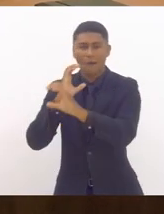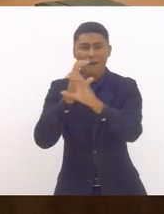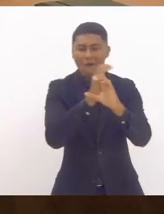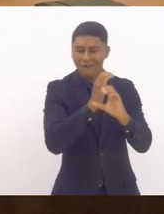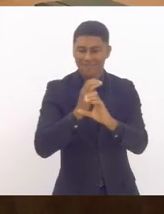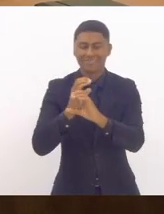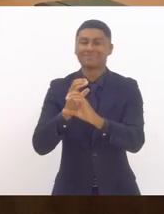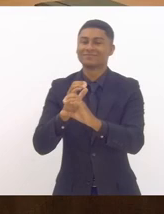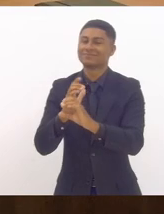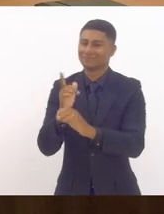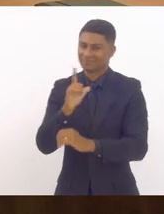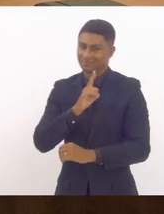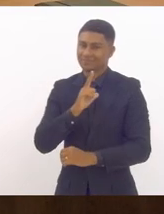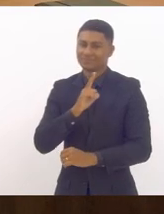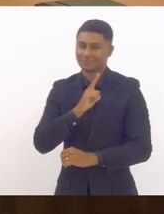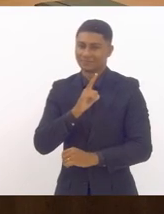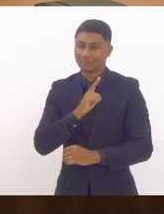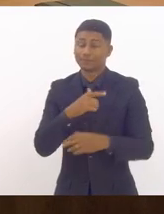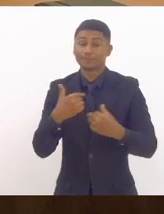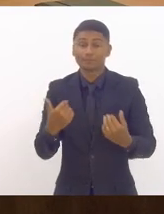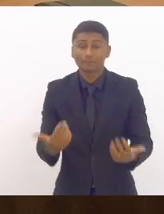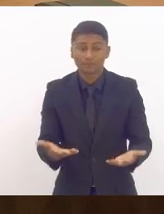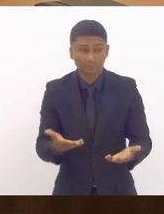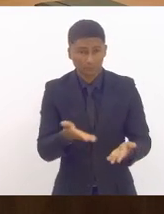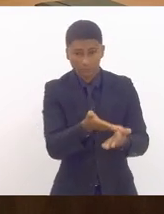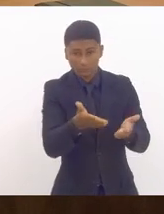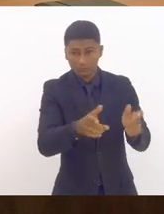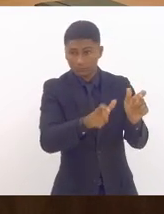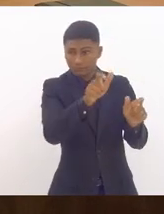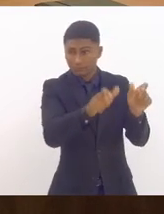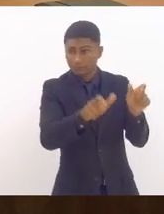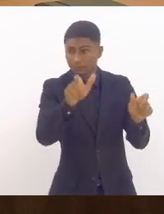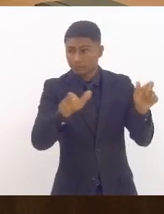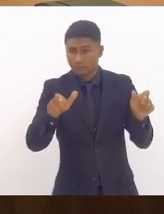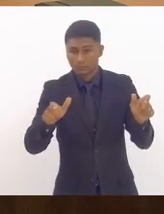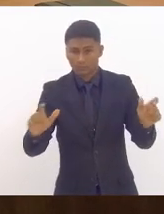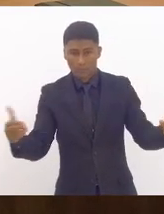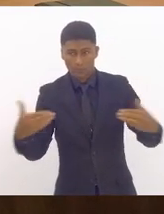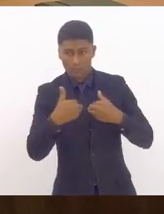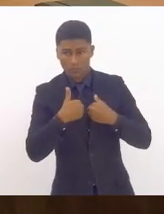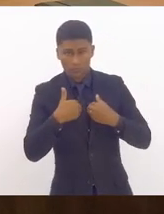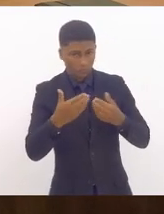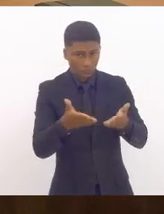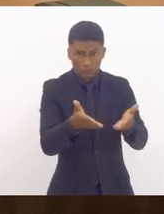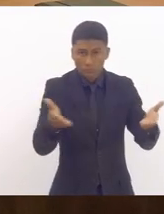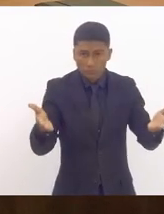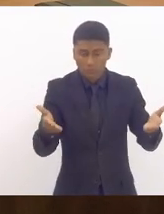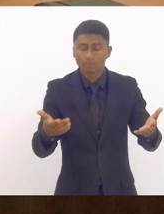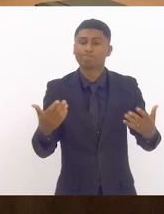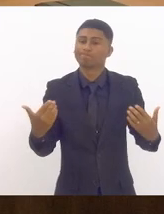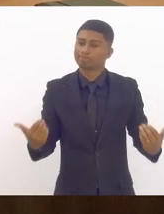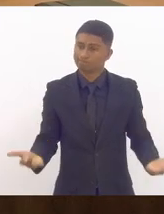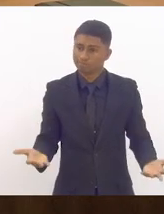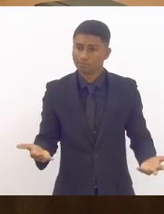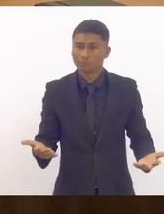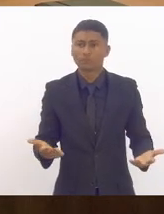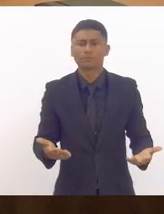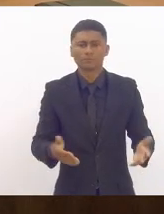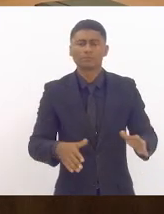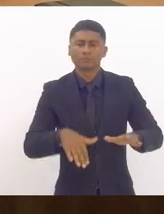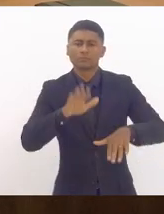Consequentemente, indivíduos dentro do espectro apresentam maior chance de